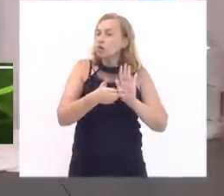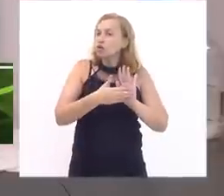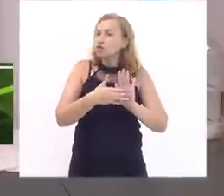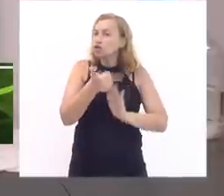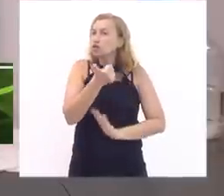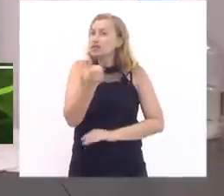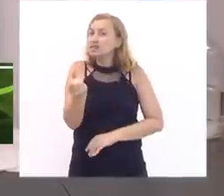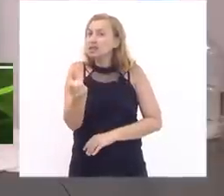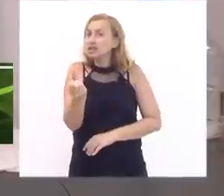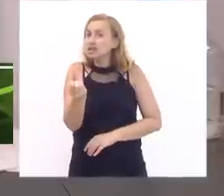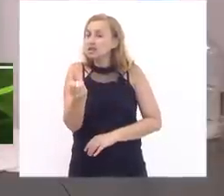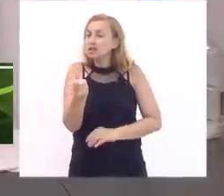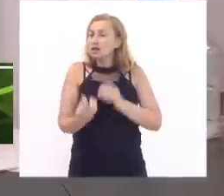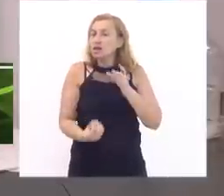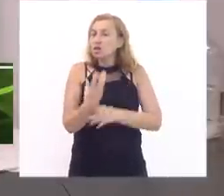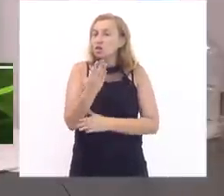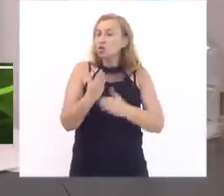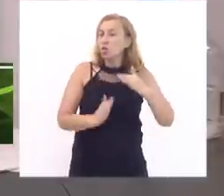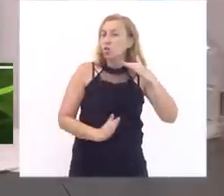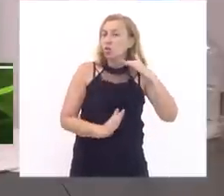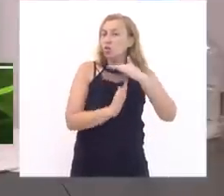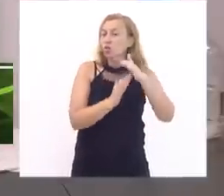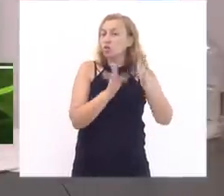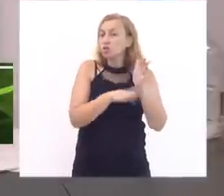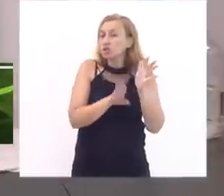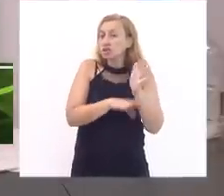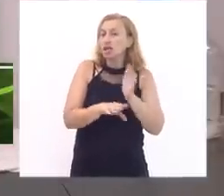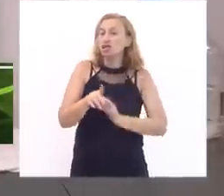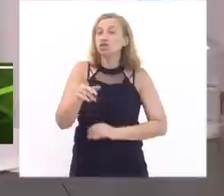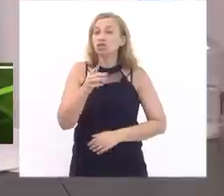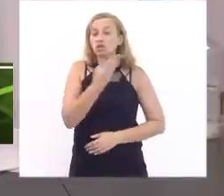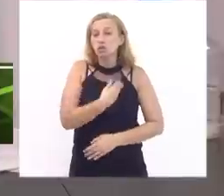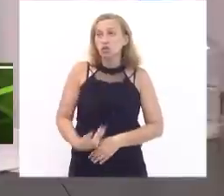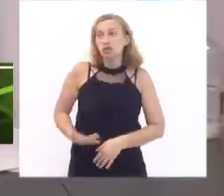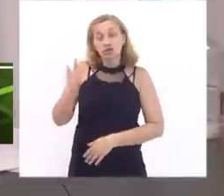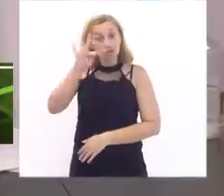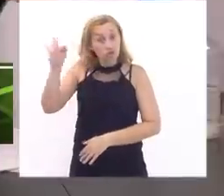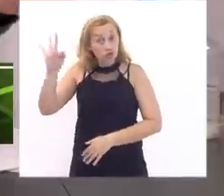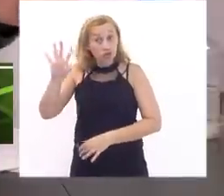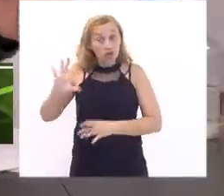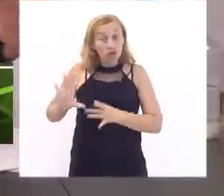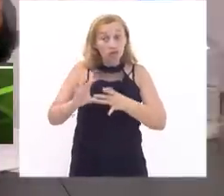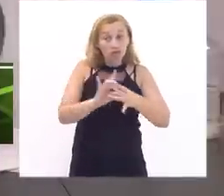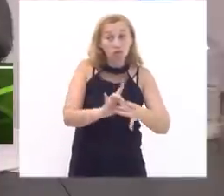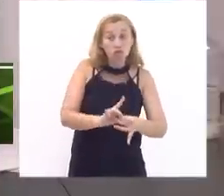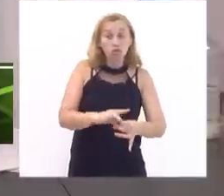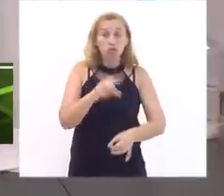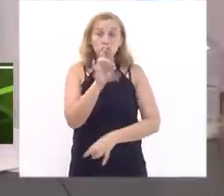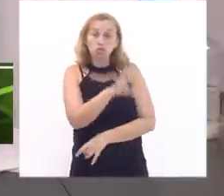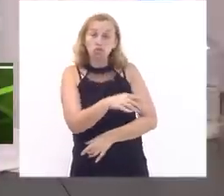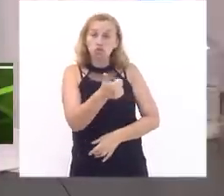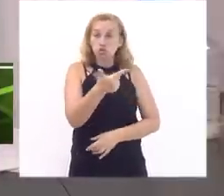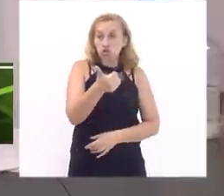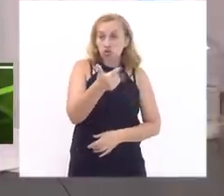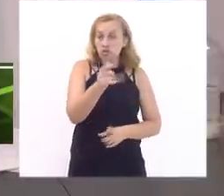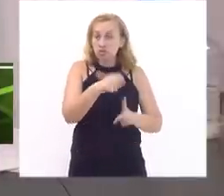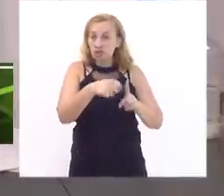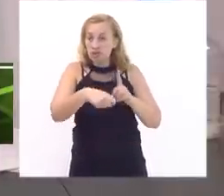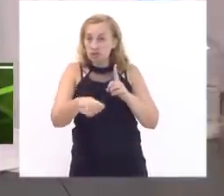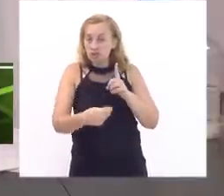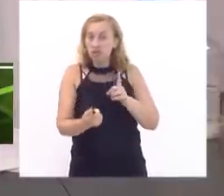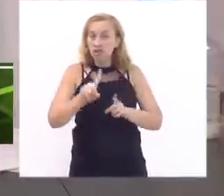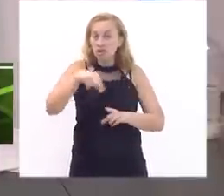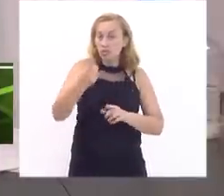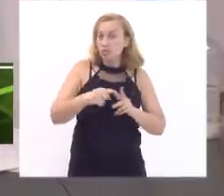16, que criou o teto de gastos do governo federal. Ele fixou os últimos 12 meses e depois correção